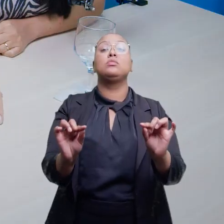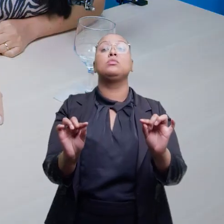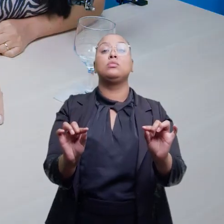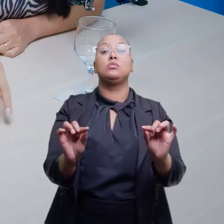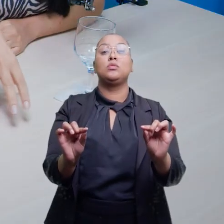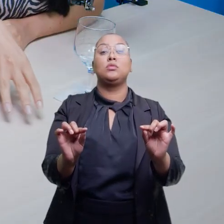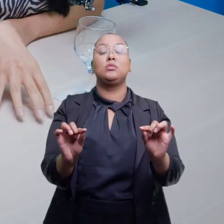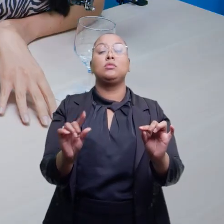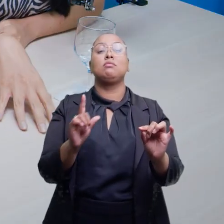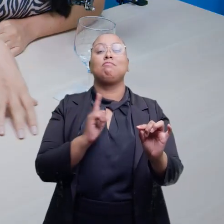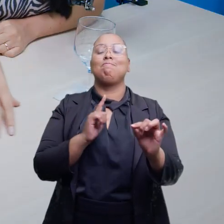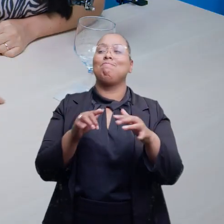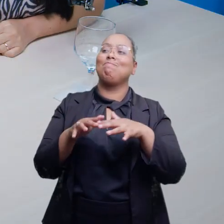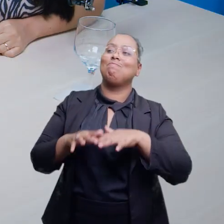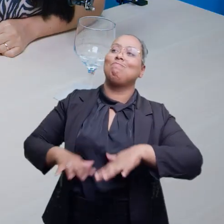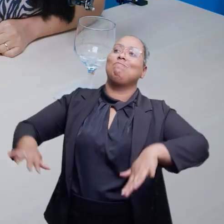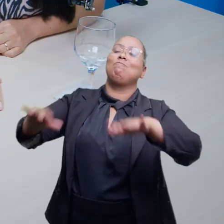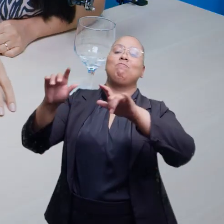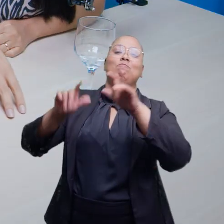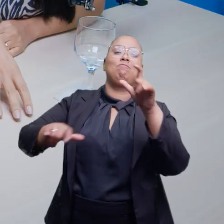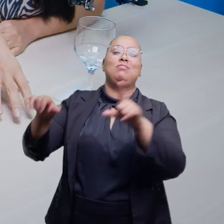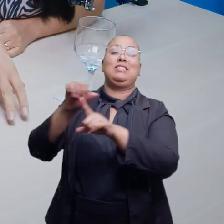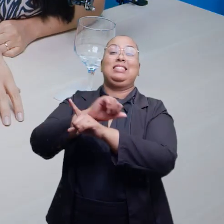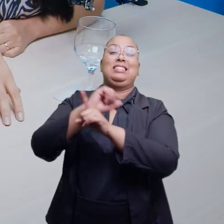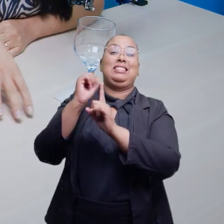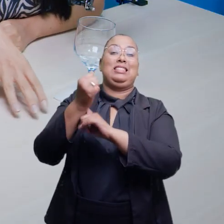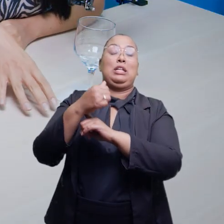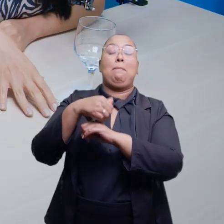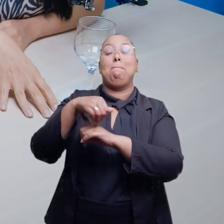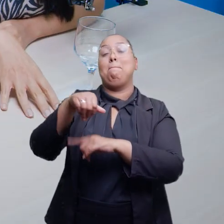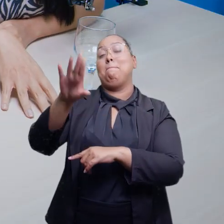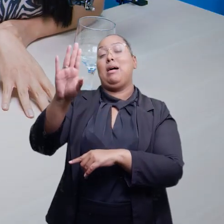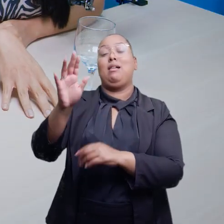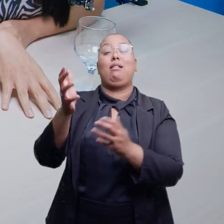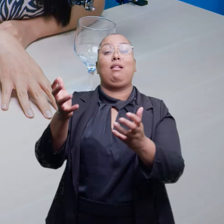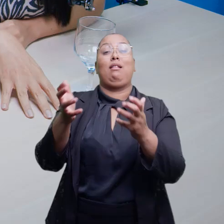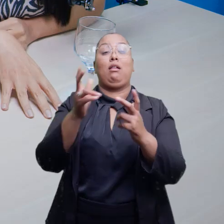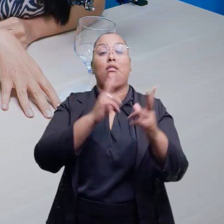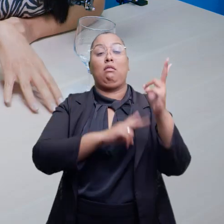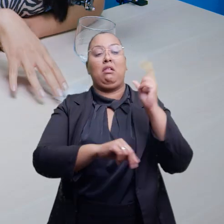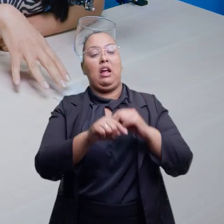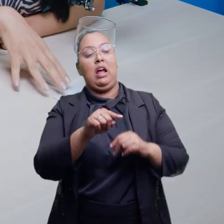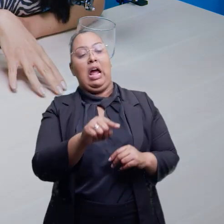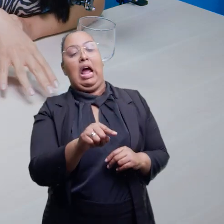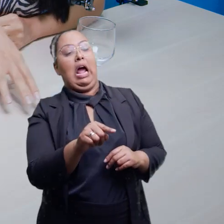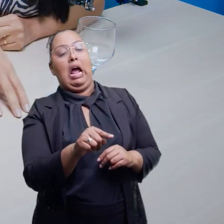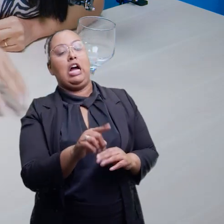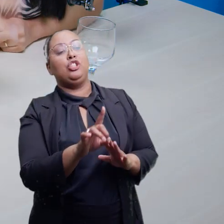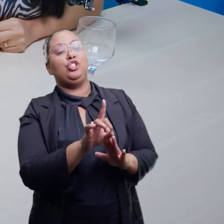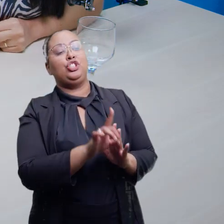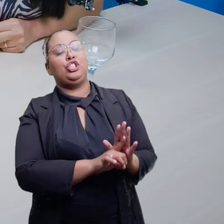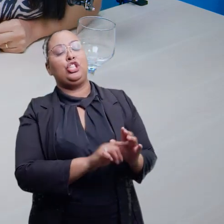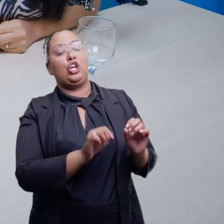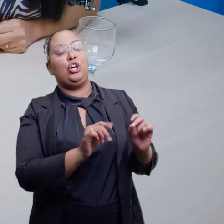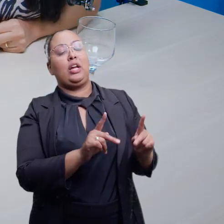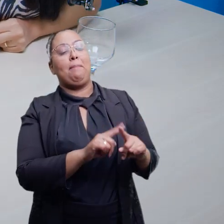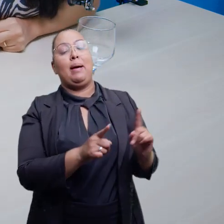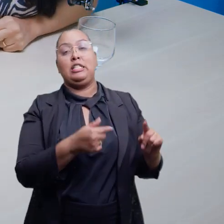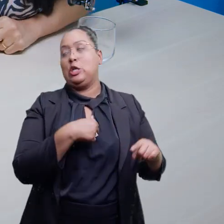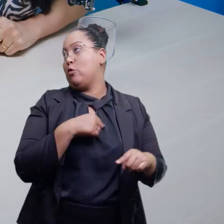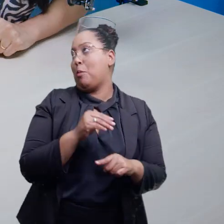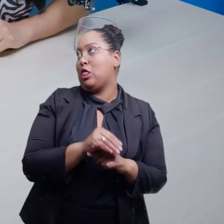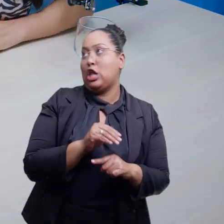encontra ainda uma sociedade muito pautada na criança e adolescente como objeto de direito que precisa